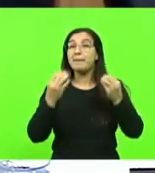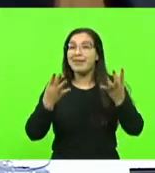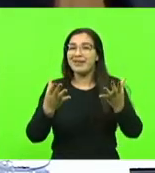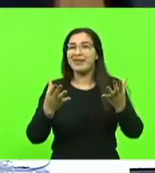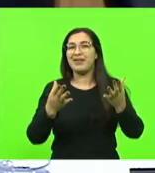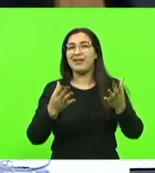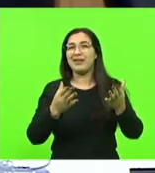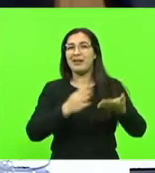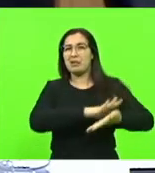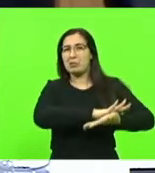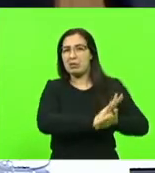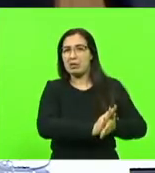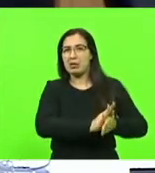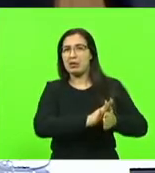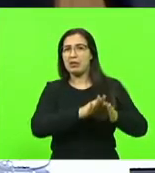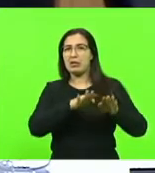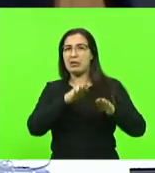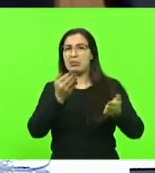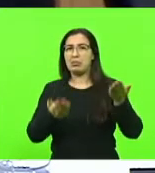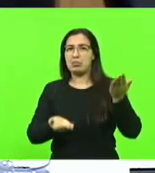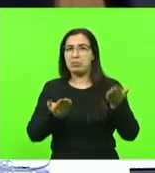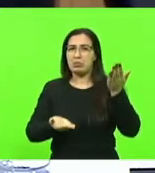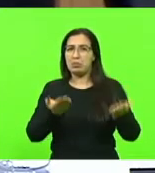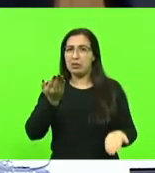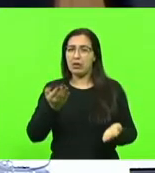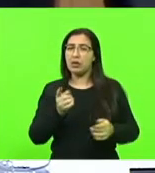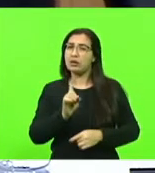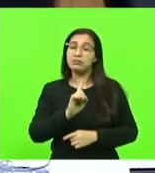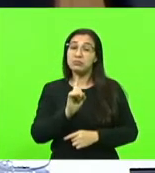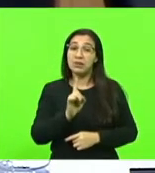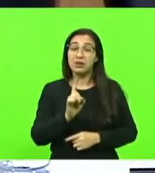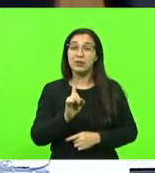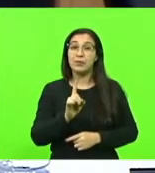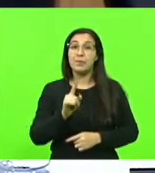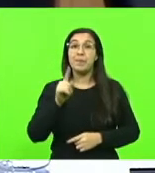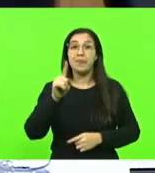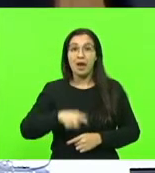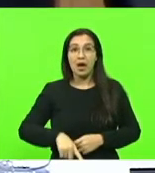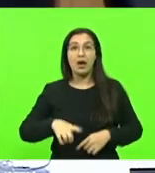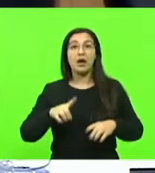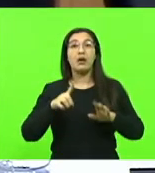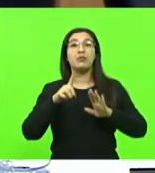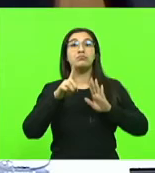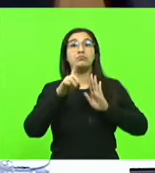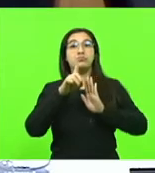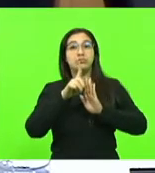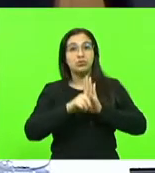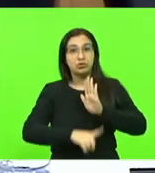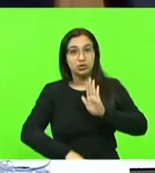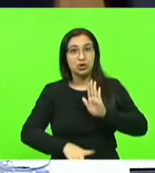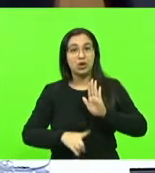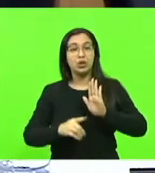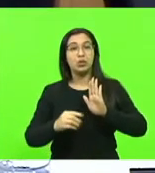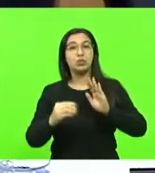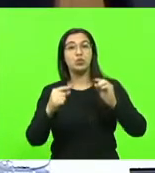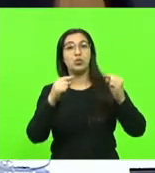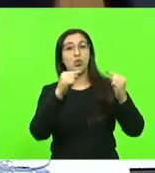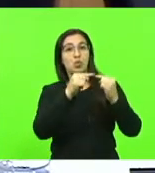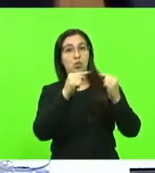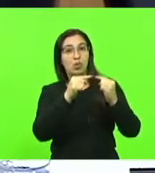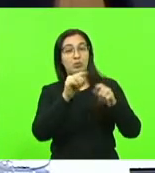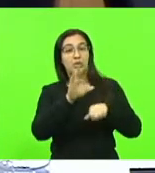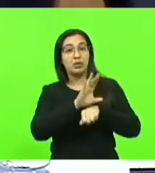quem apoia, ou quem vota pelo governo, não. É um direito constitucional legal. Pois